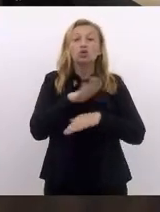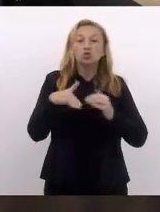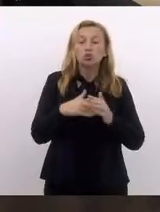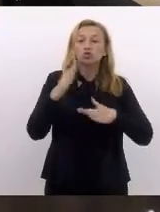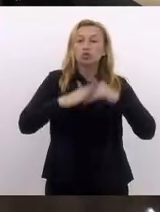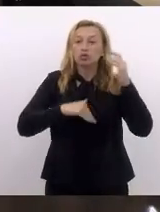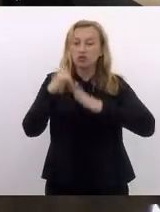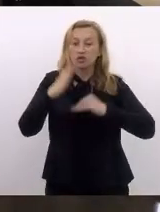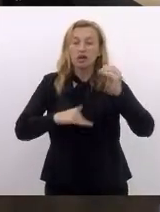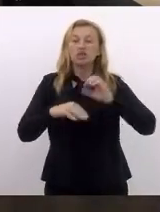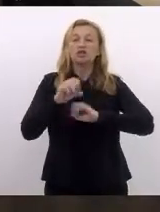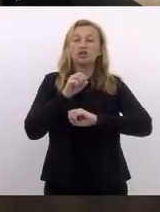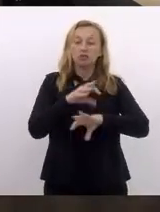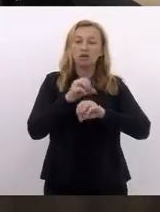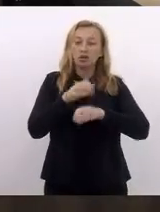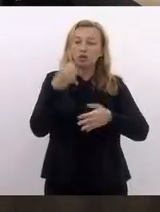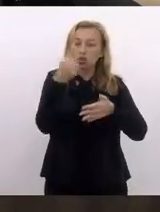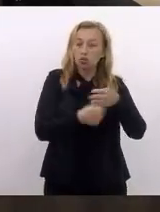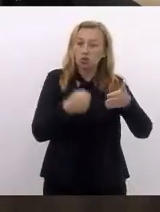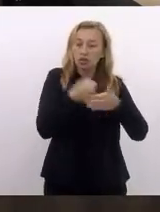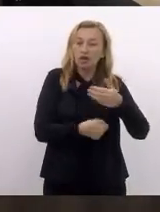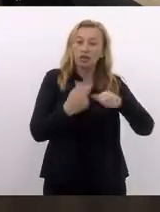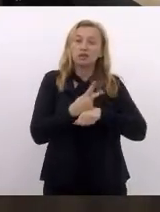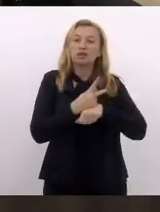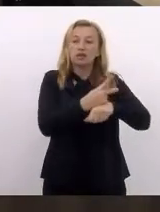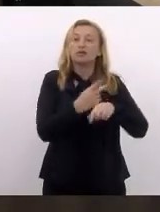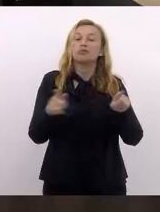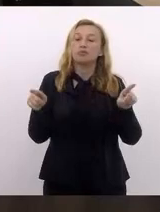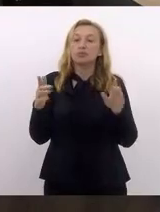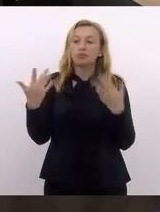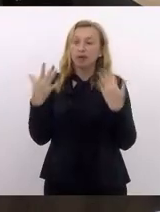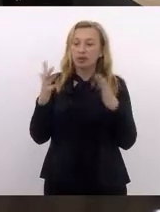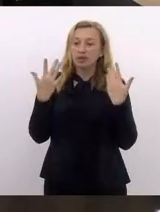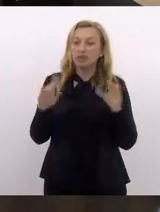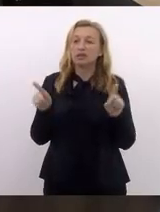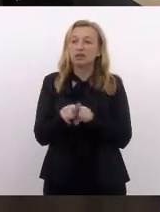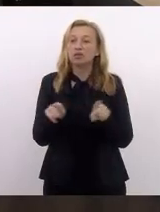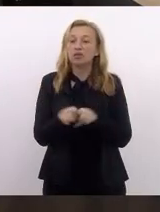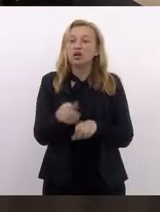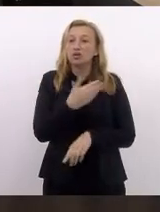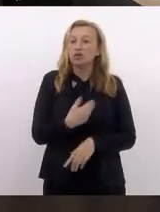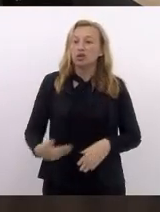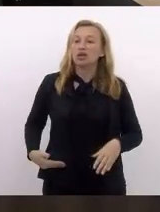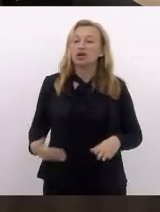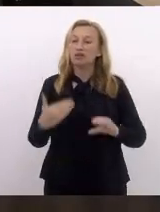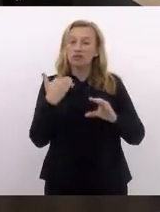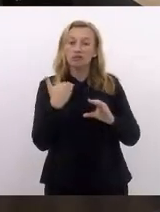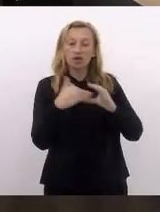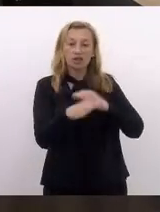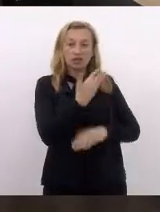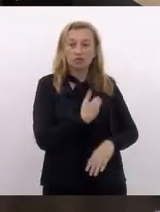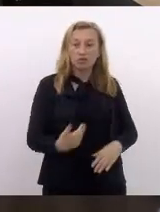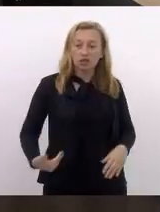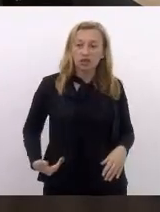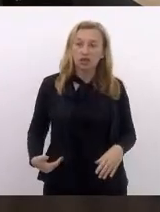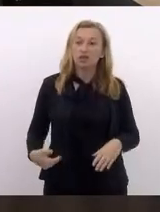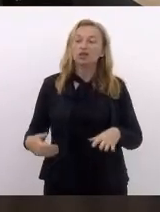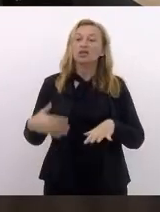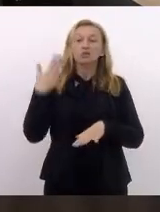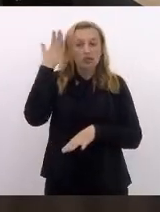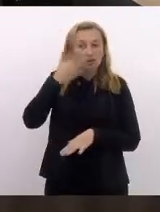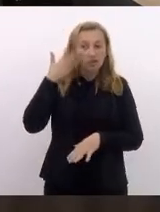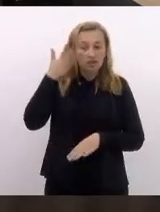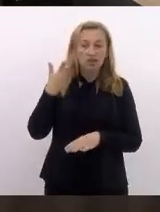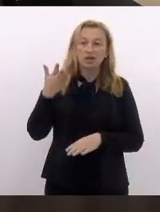de educação que lutaram por esse abono E parabenizando também o governo por ter enviado essa mensagem e com essa mensagem